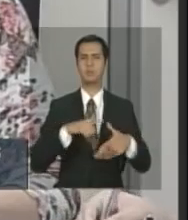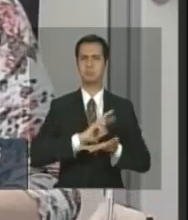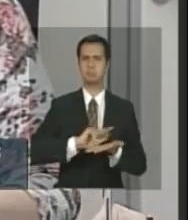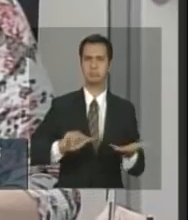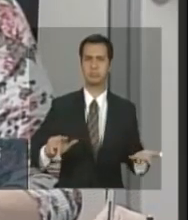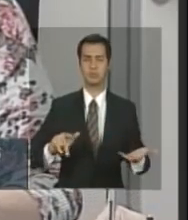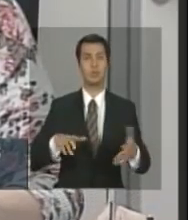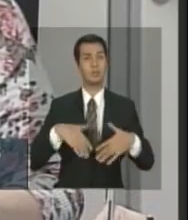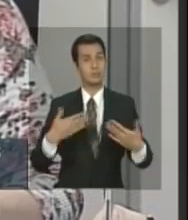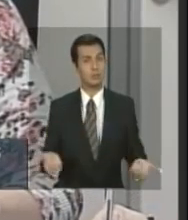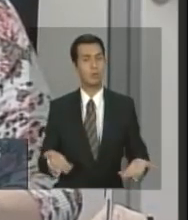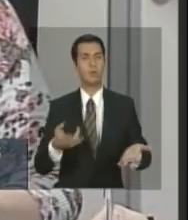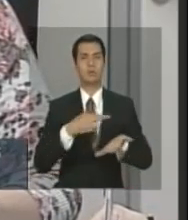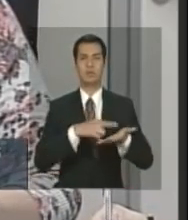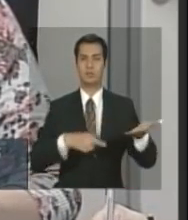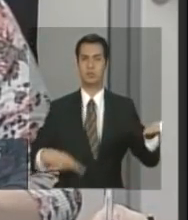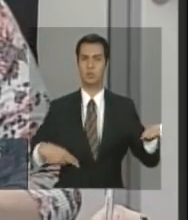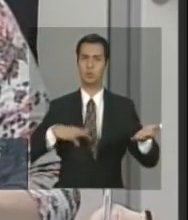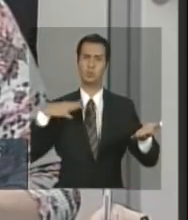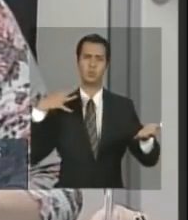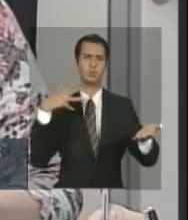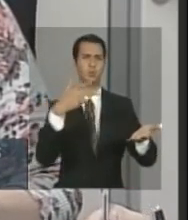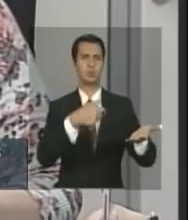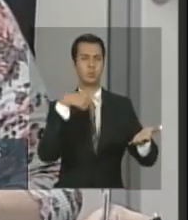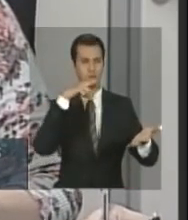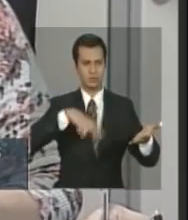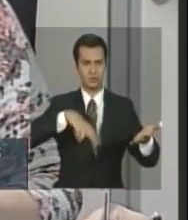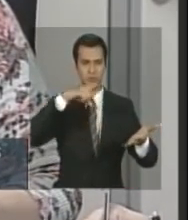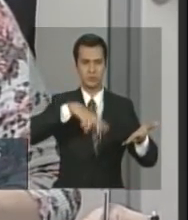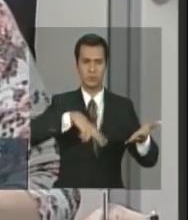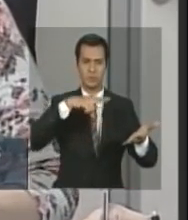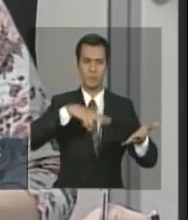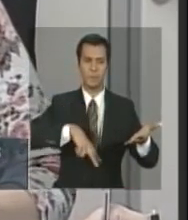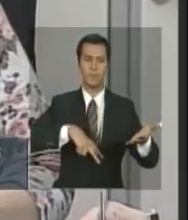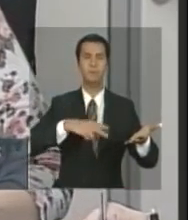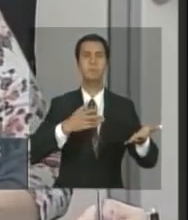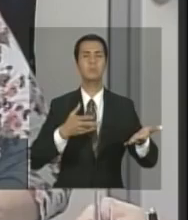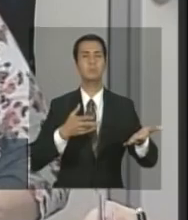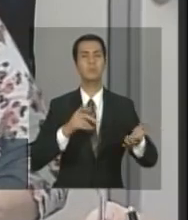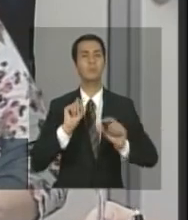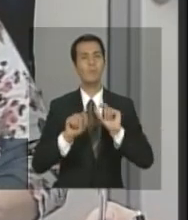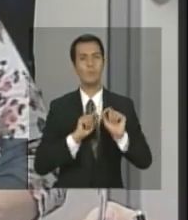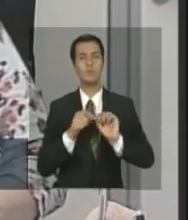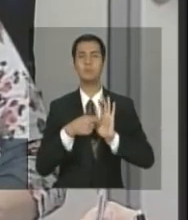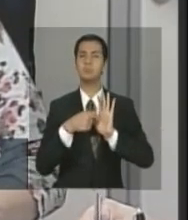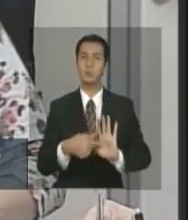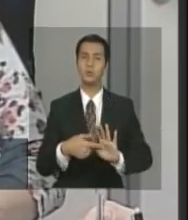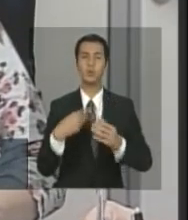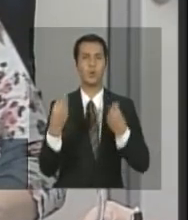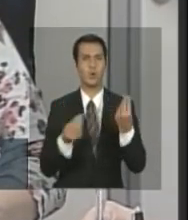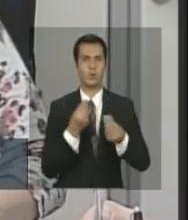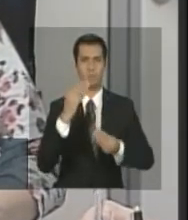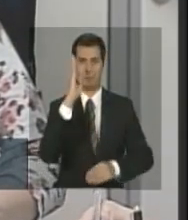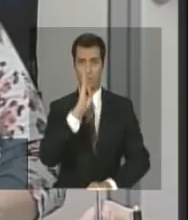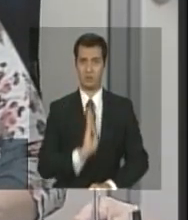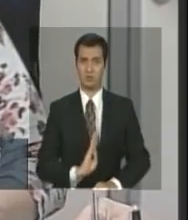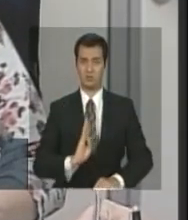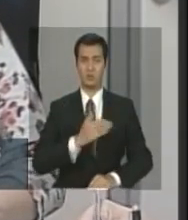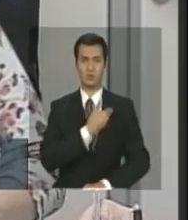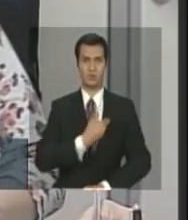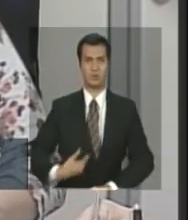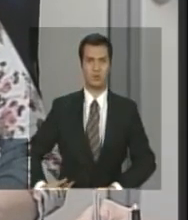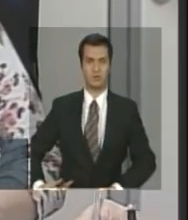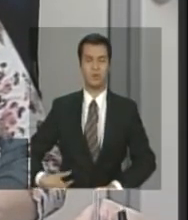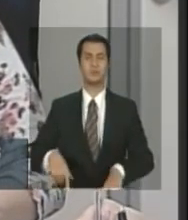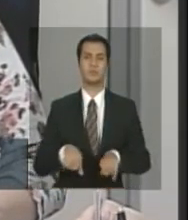do relatório como um todo é uma leitura que valoriza muito o esforço do Estado brasileiro, não só a